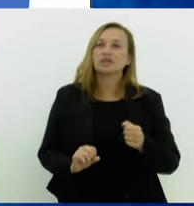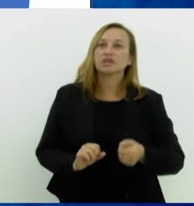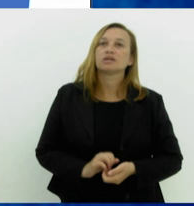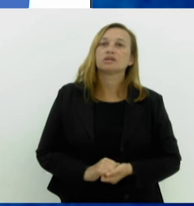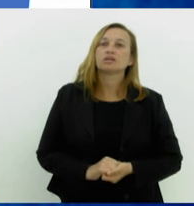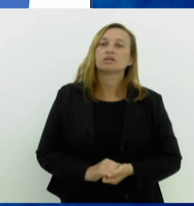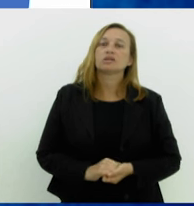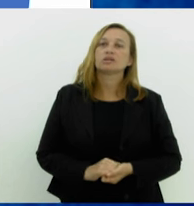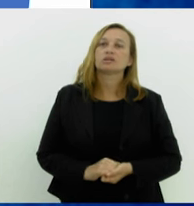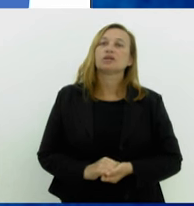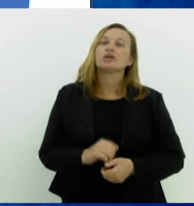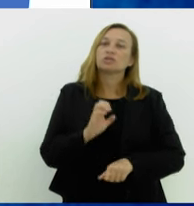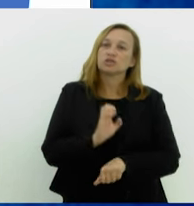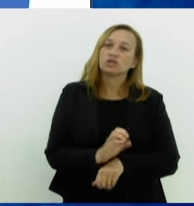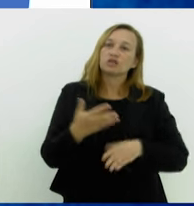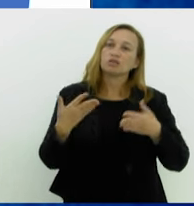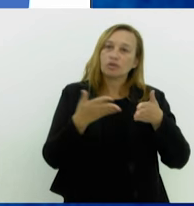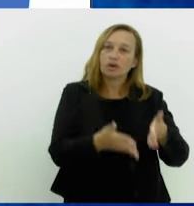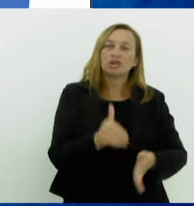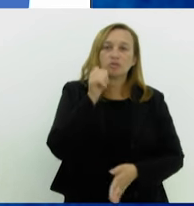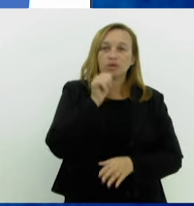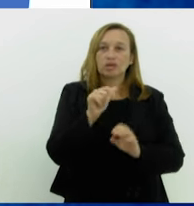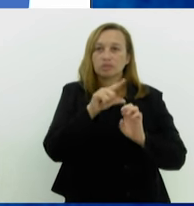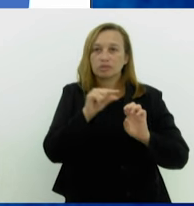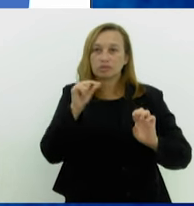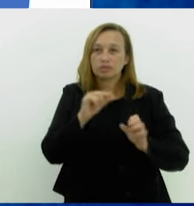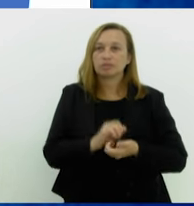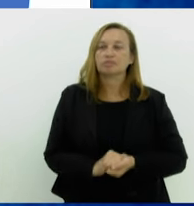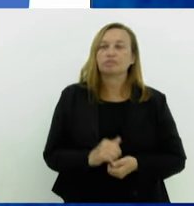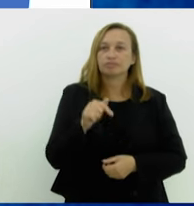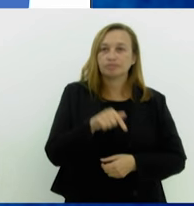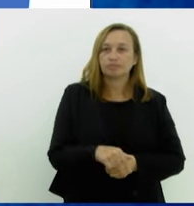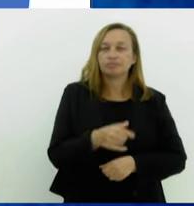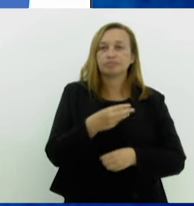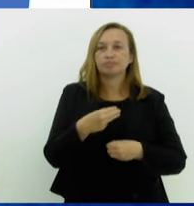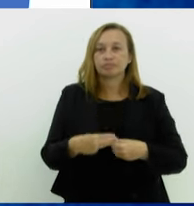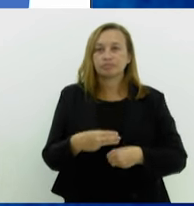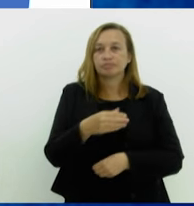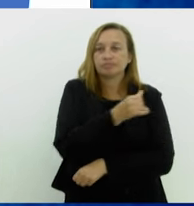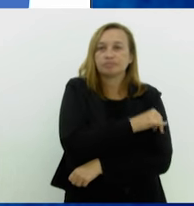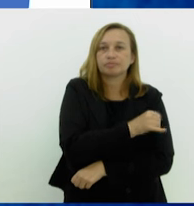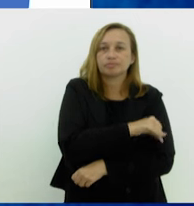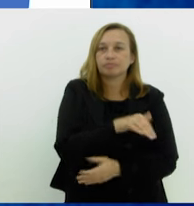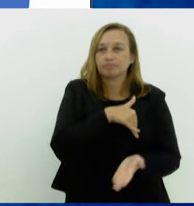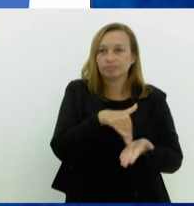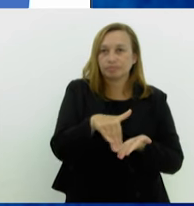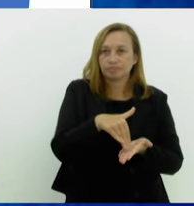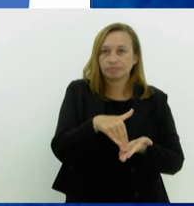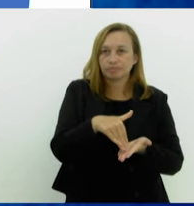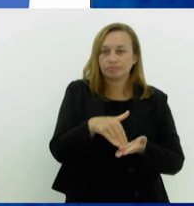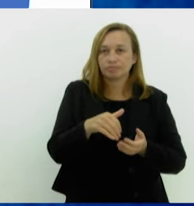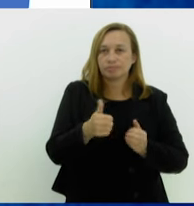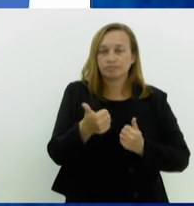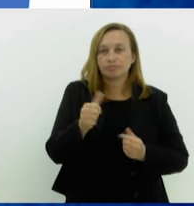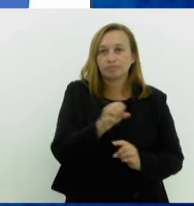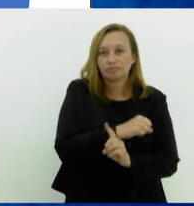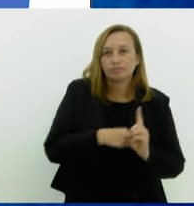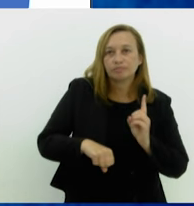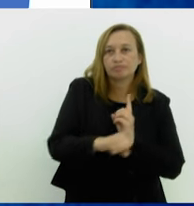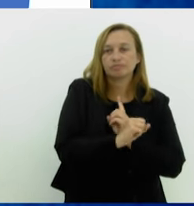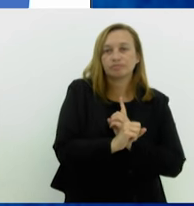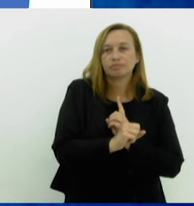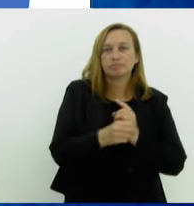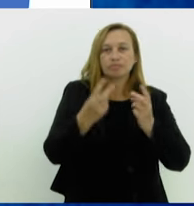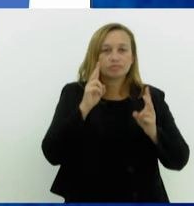algo aqui pro estado focado nas mulheres empreendedoras aqui no município do Rio de Janeiro a Secretaria de Assistência Social tem um